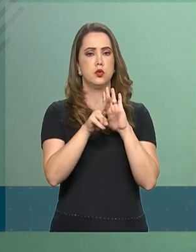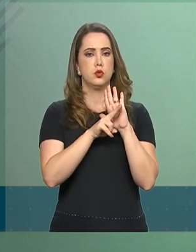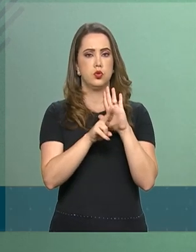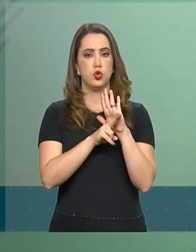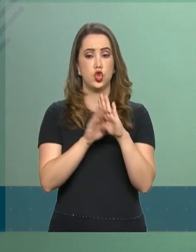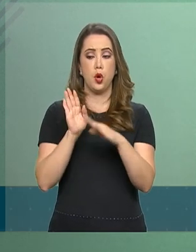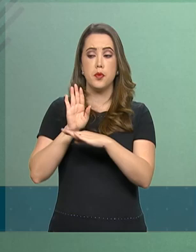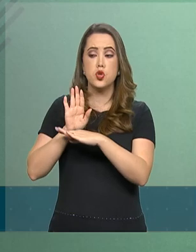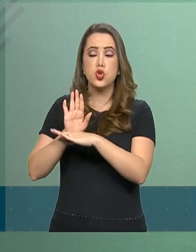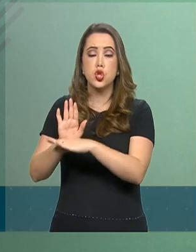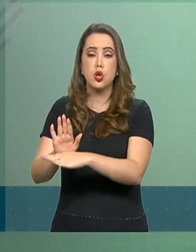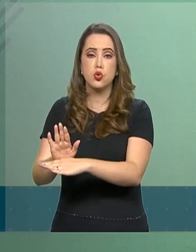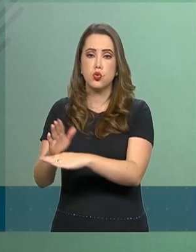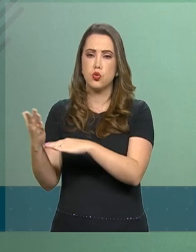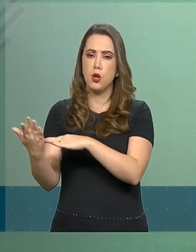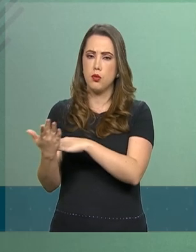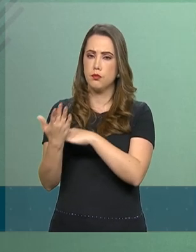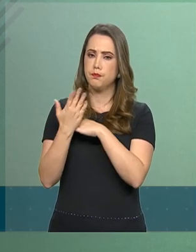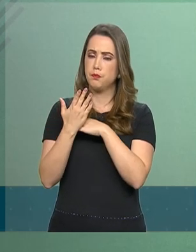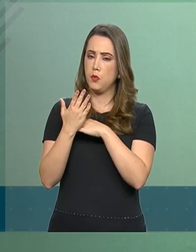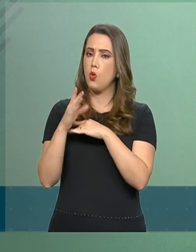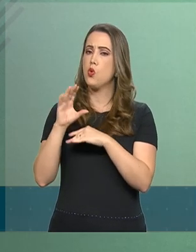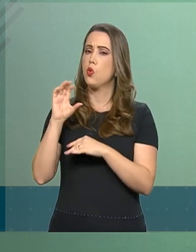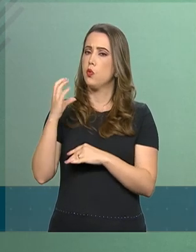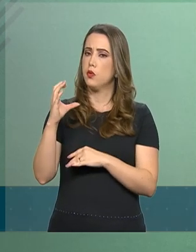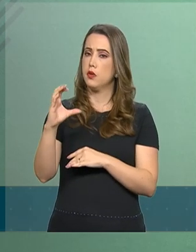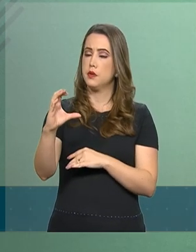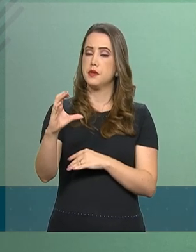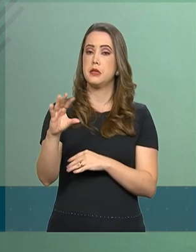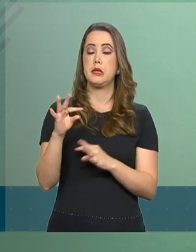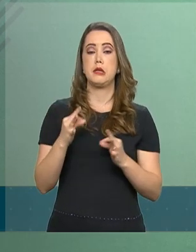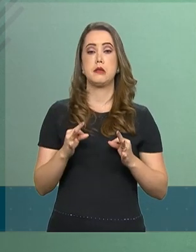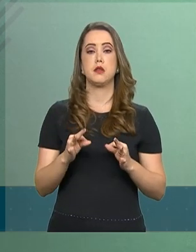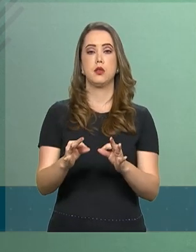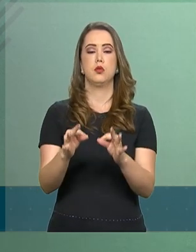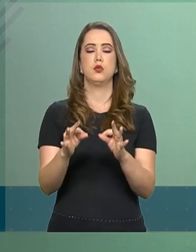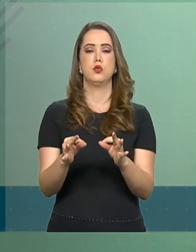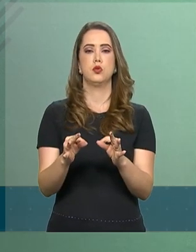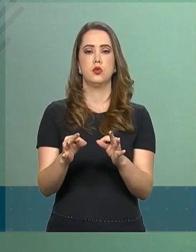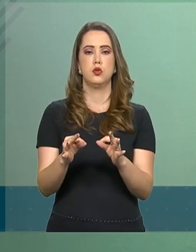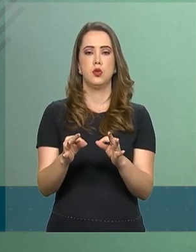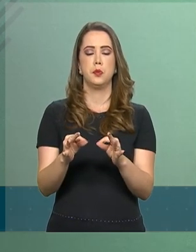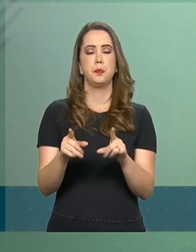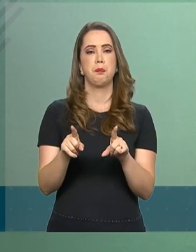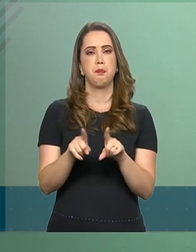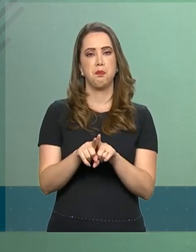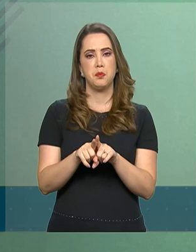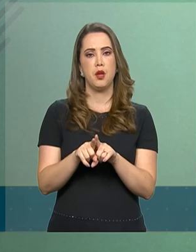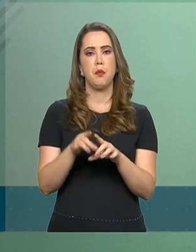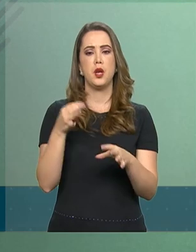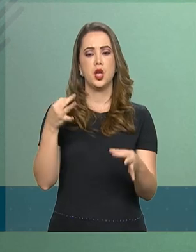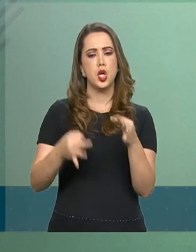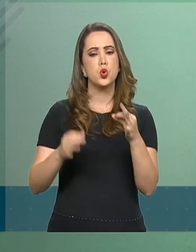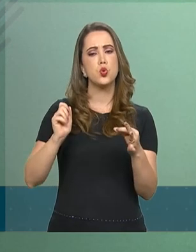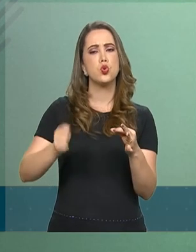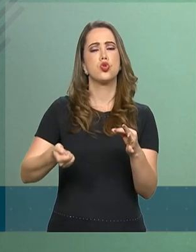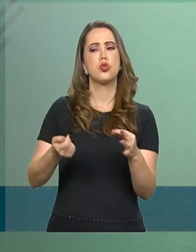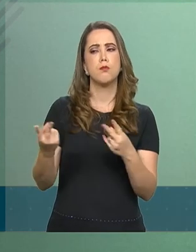cooperação em ciência e tecnologia cooperação judiciária